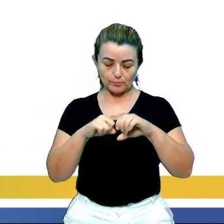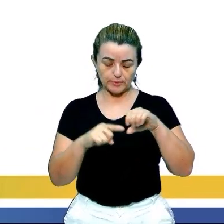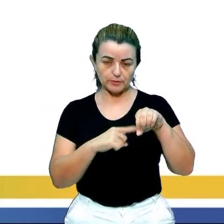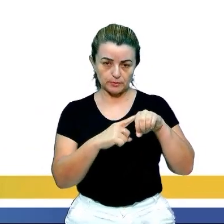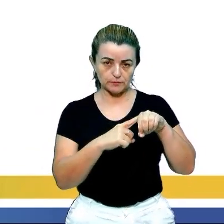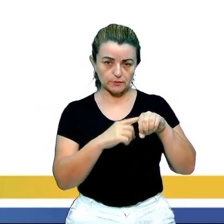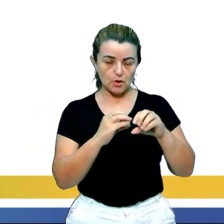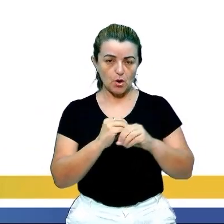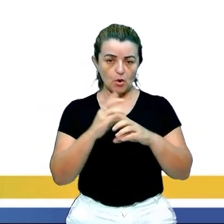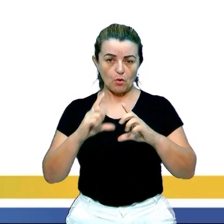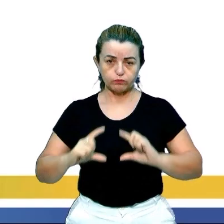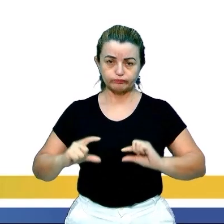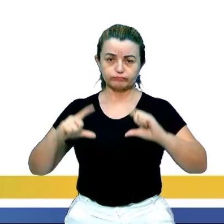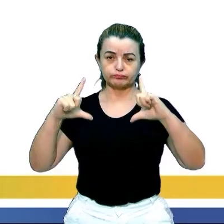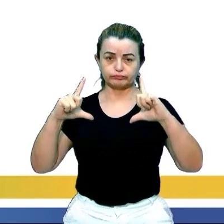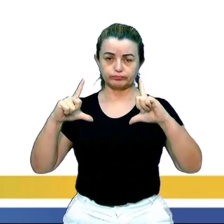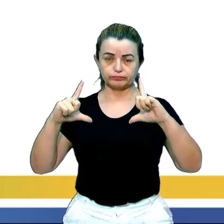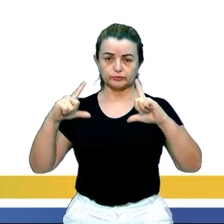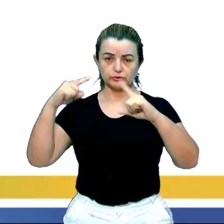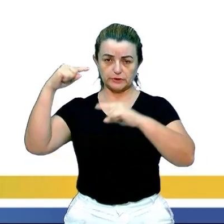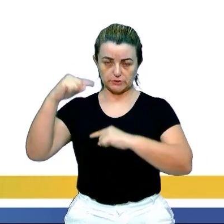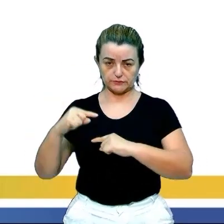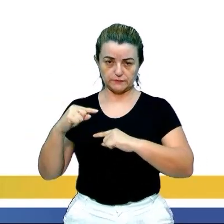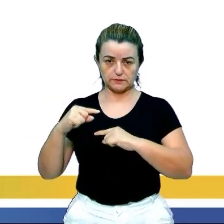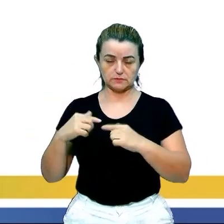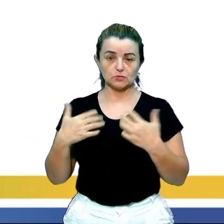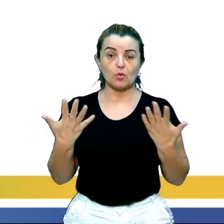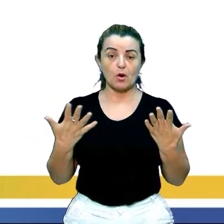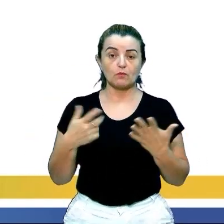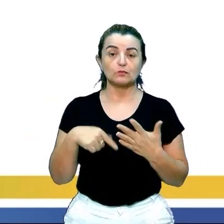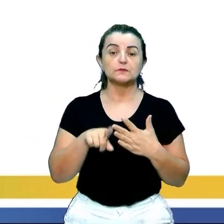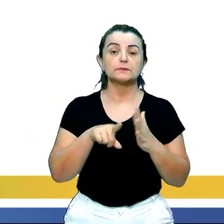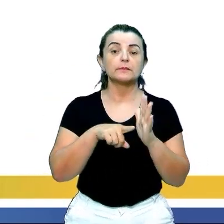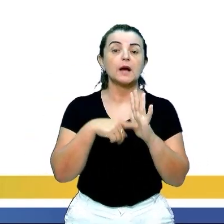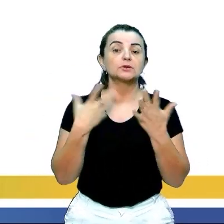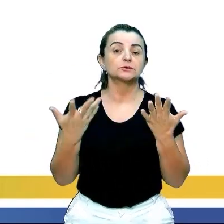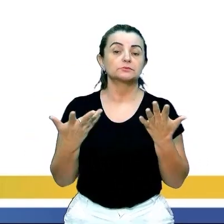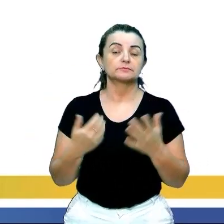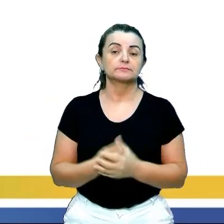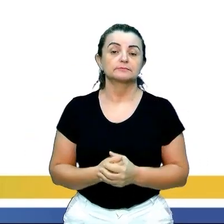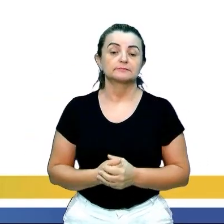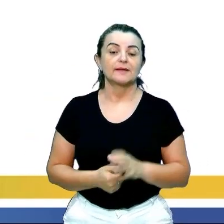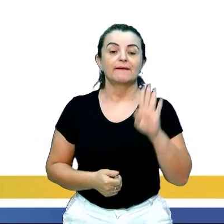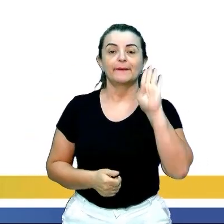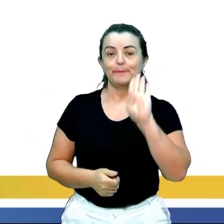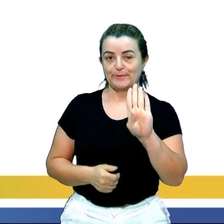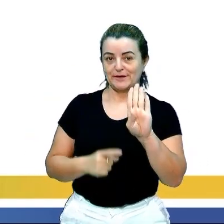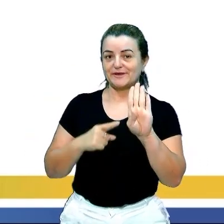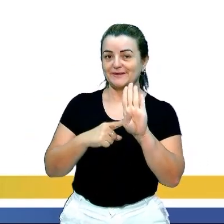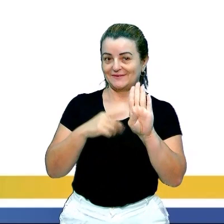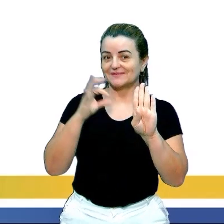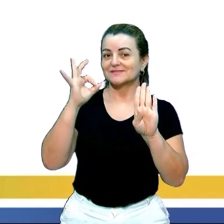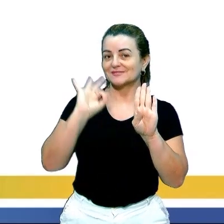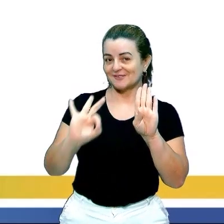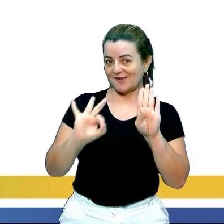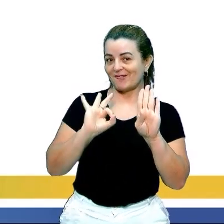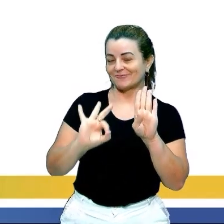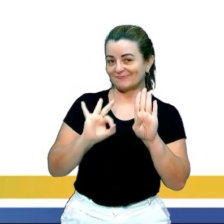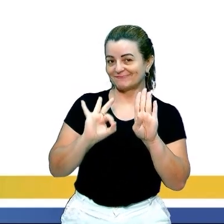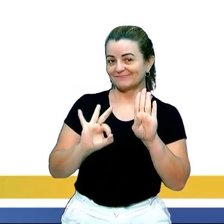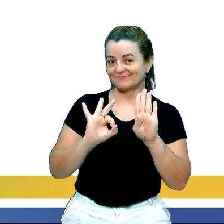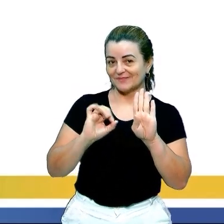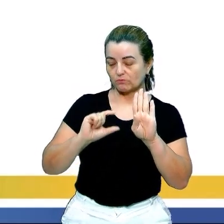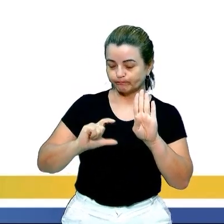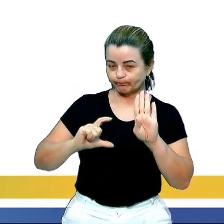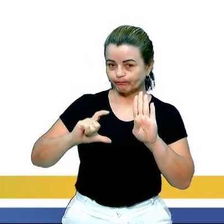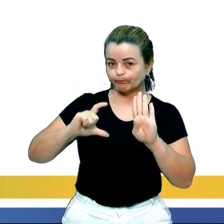maior eletronegatividade que o ósmio. E aí, o que você acha? É a alternativa B. Realmente é